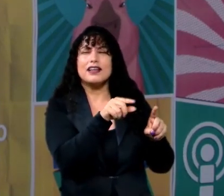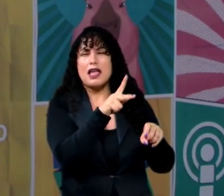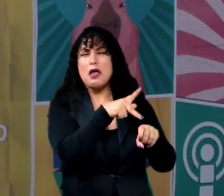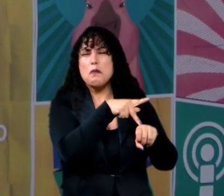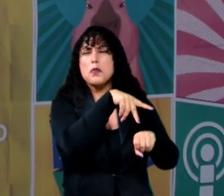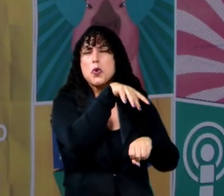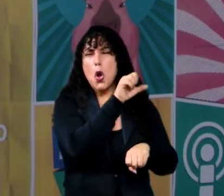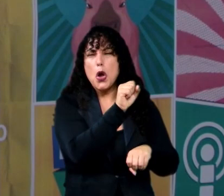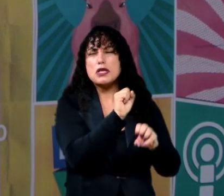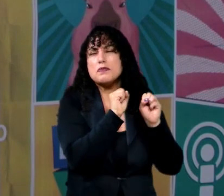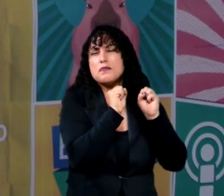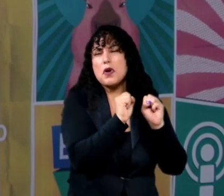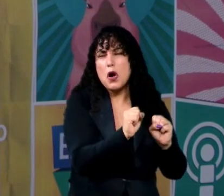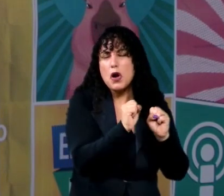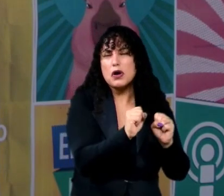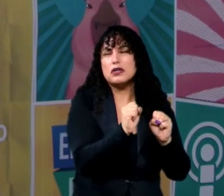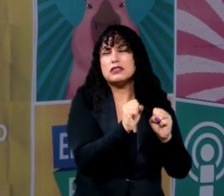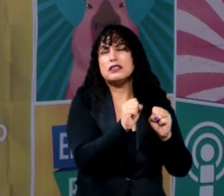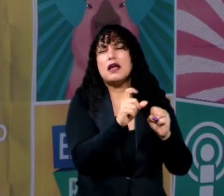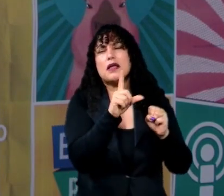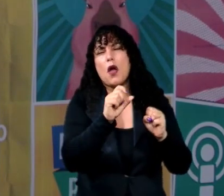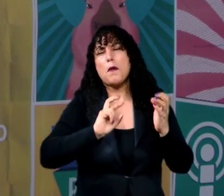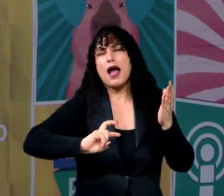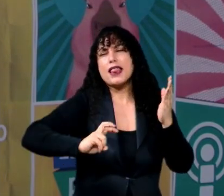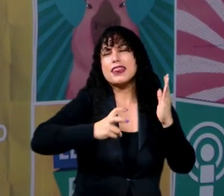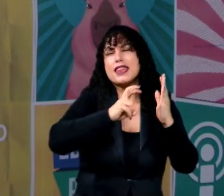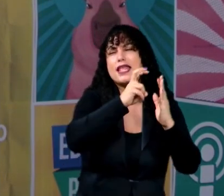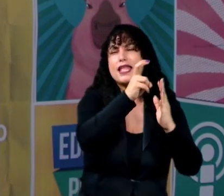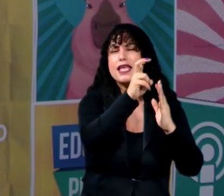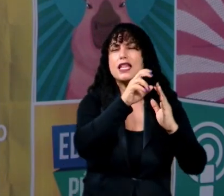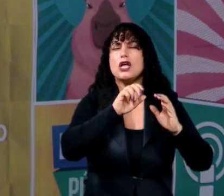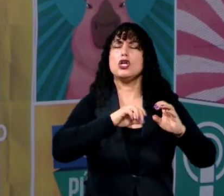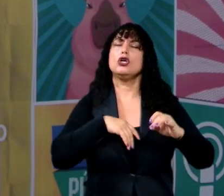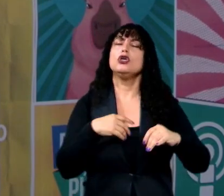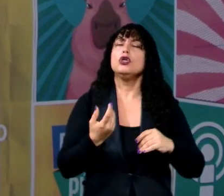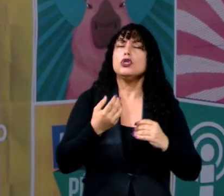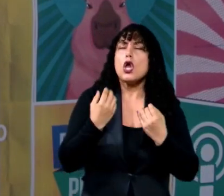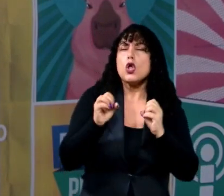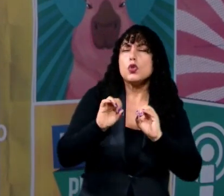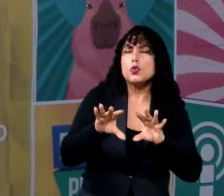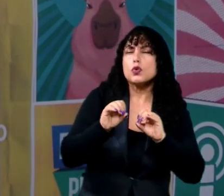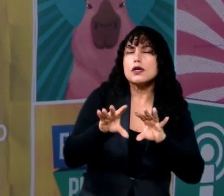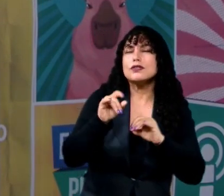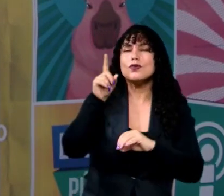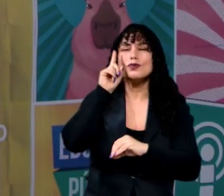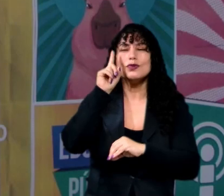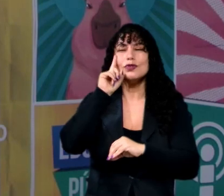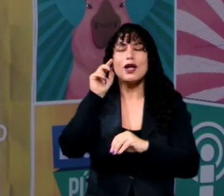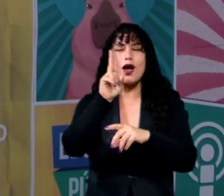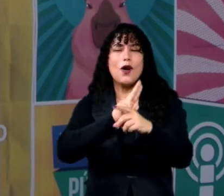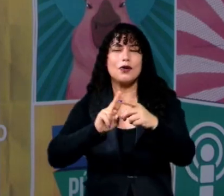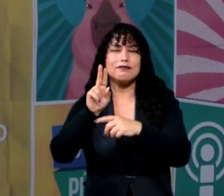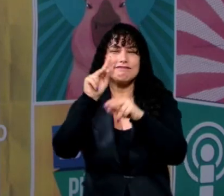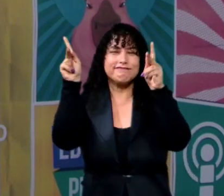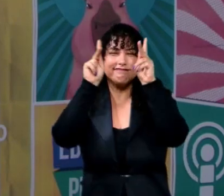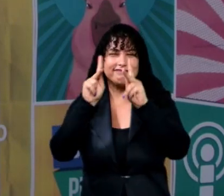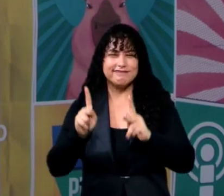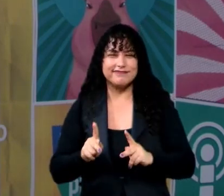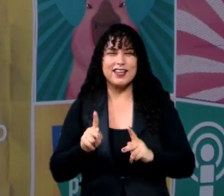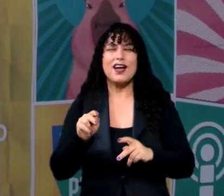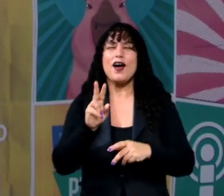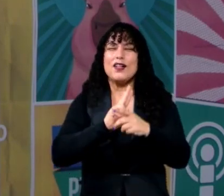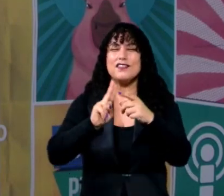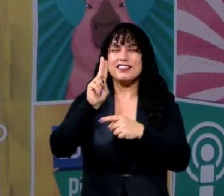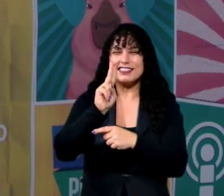pós-doutor também pode, porque essa é uma trilha de educação para a vida cotidiana. Então, a Unipaz, a Universidade Internacional da